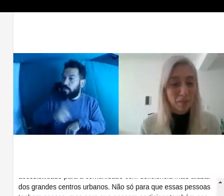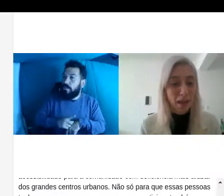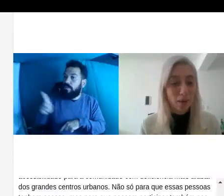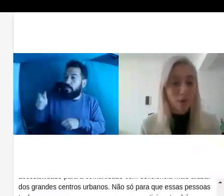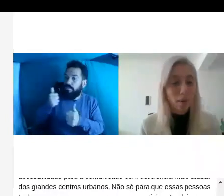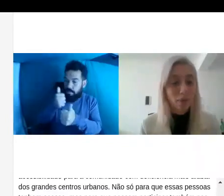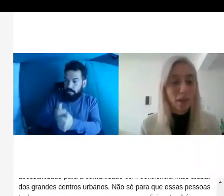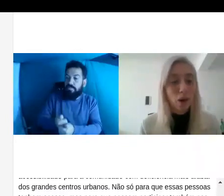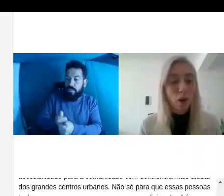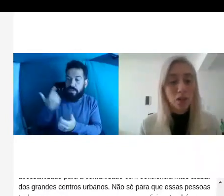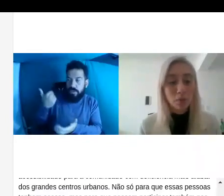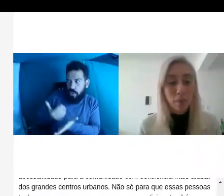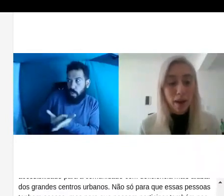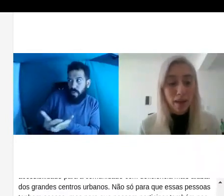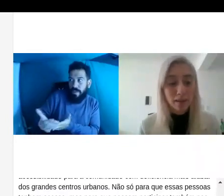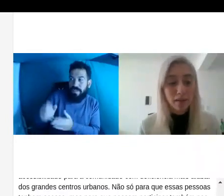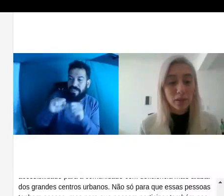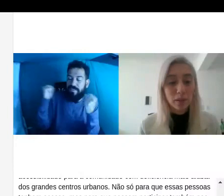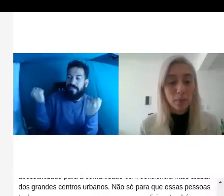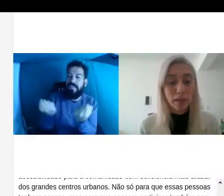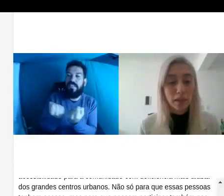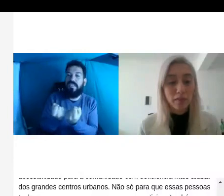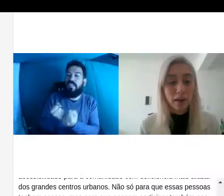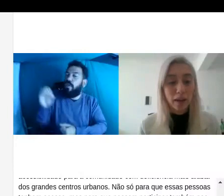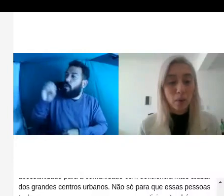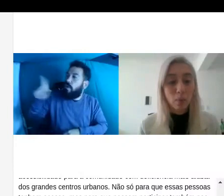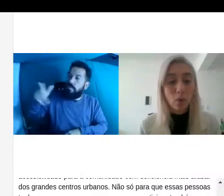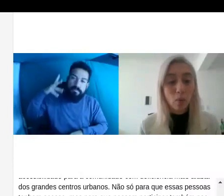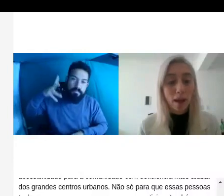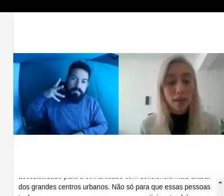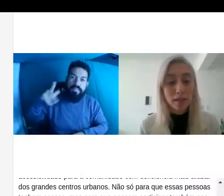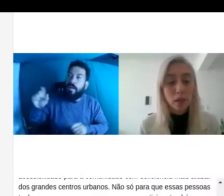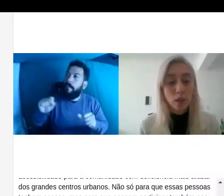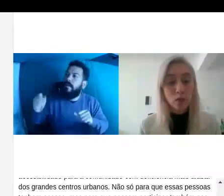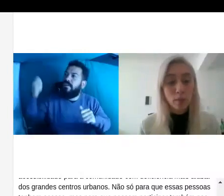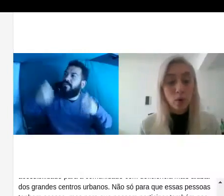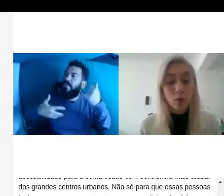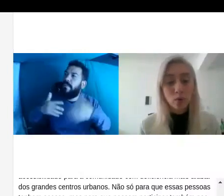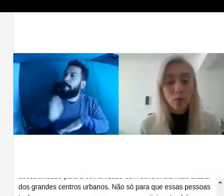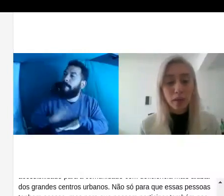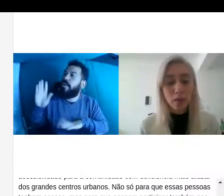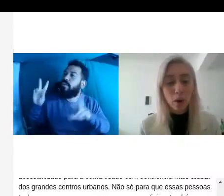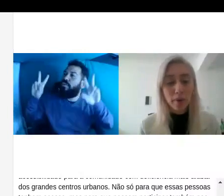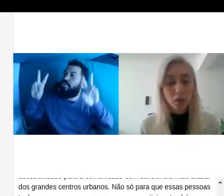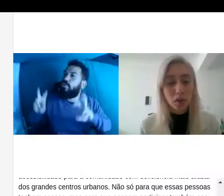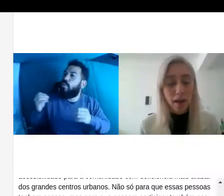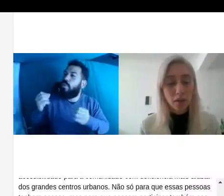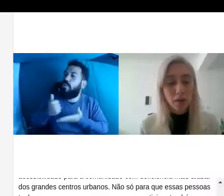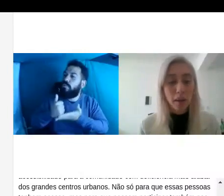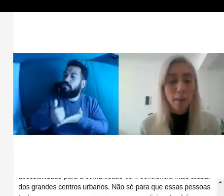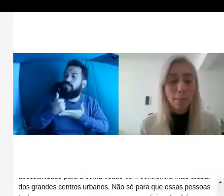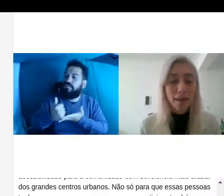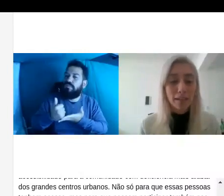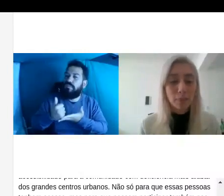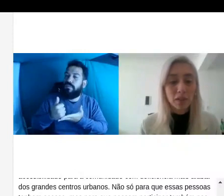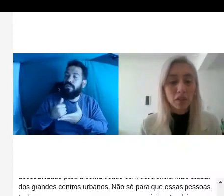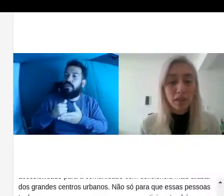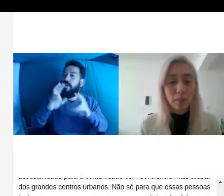início do seminário, né? Ótima palestra. Você poderia falar um pouco mais sobre a consultoria em obras de arte,